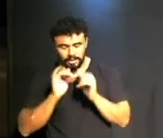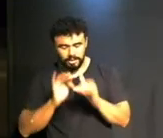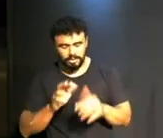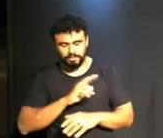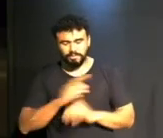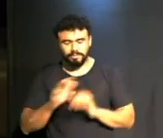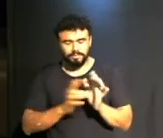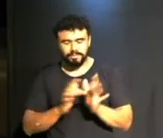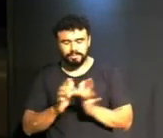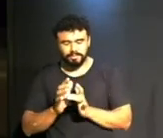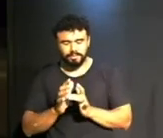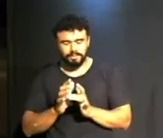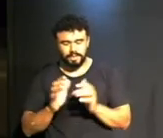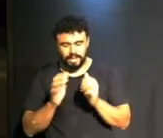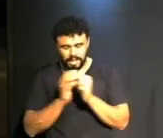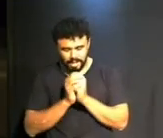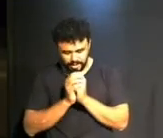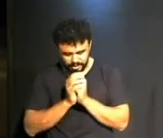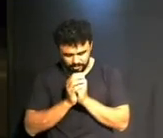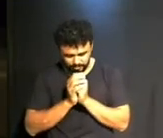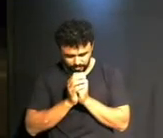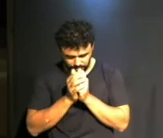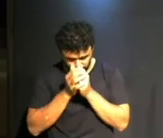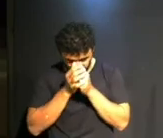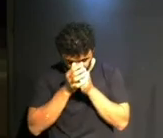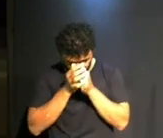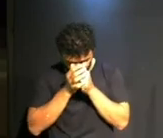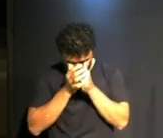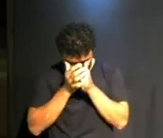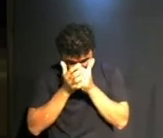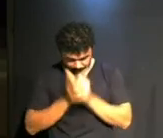agora em nome de Jesus amém